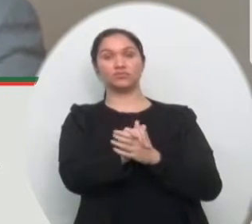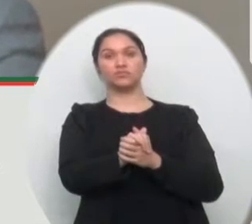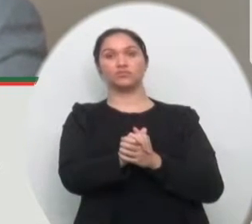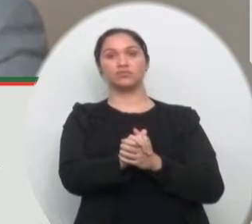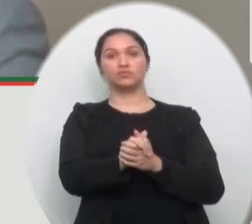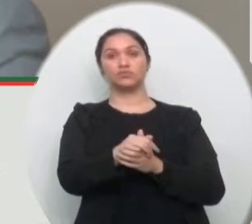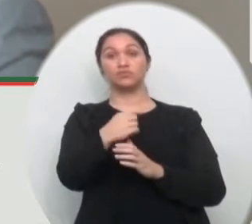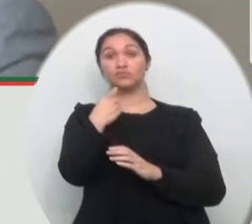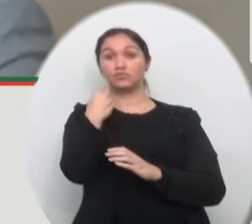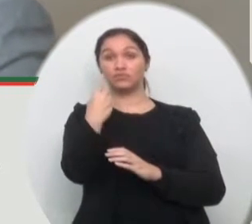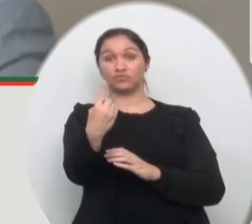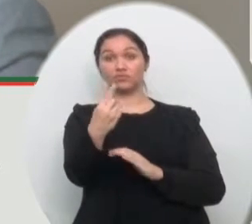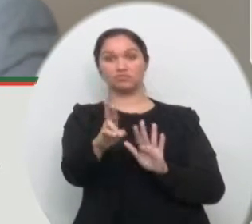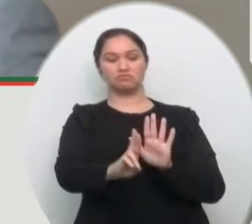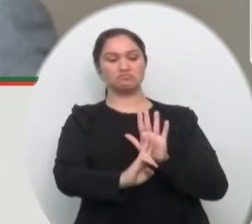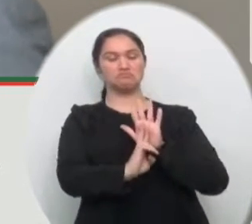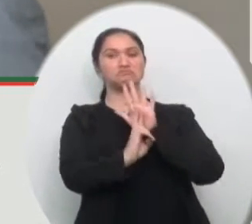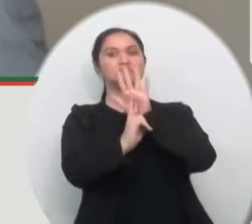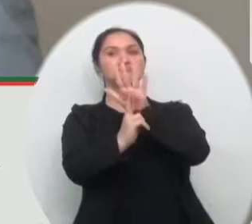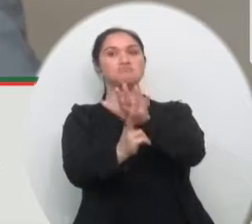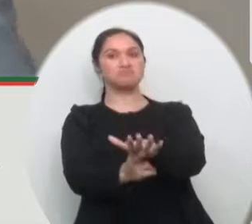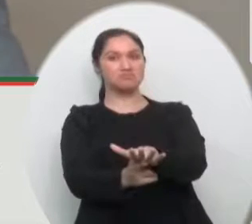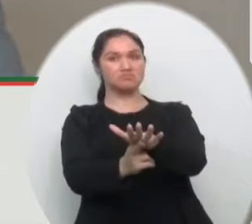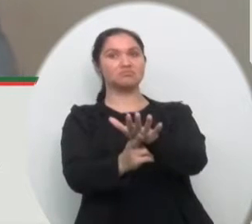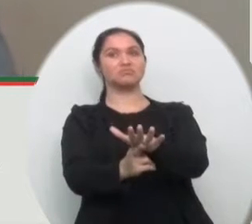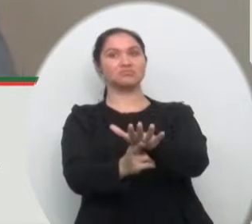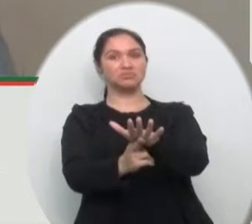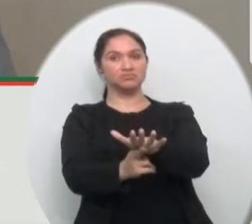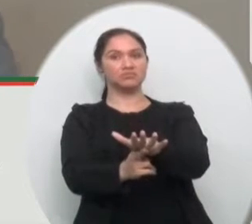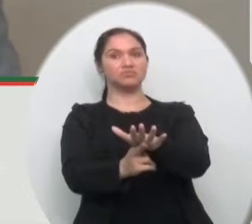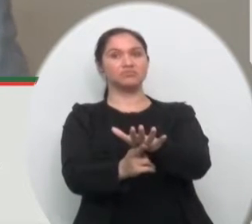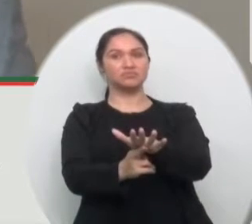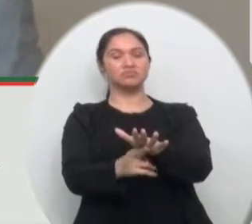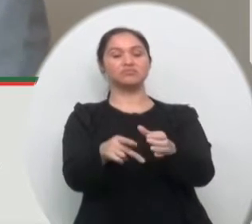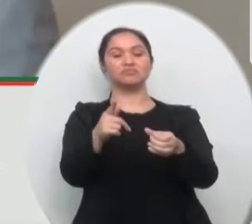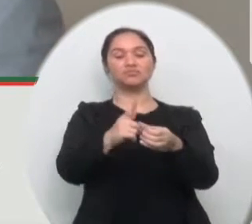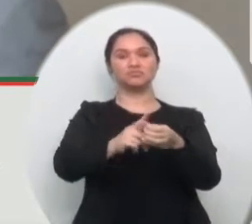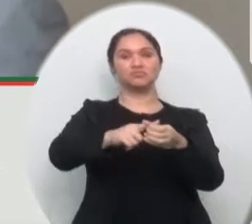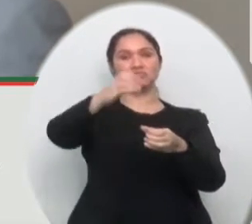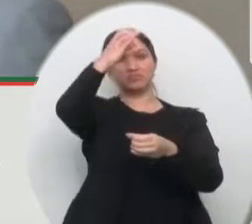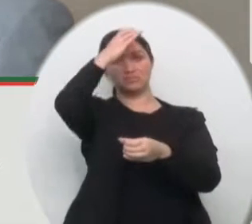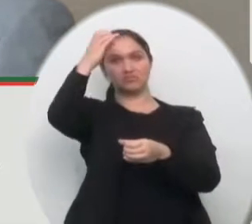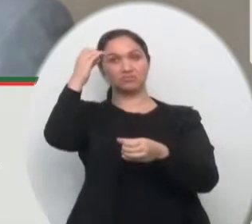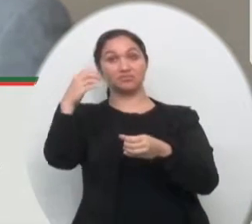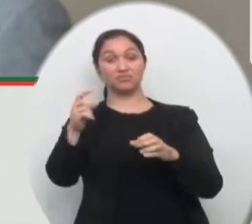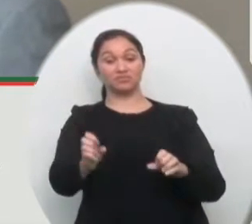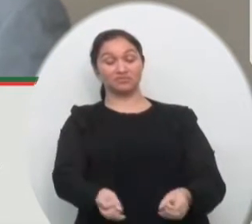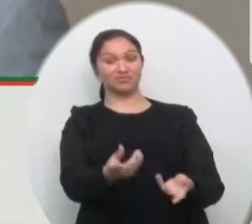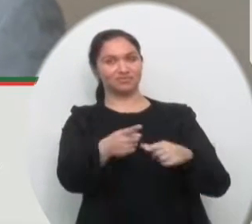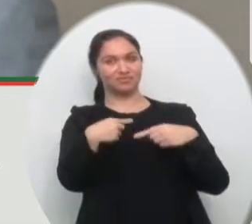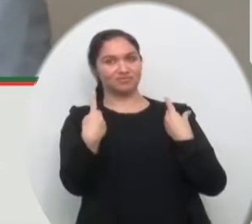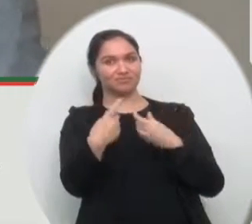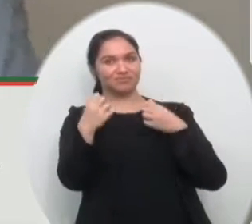uma representatividade do seu tamanho e poder homenagear.